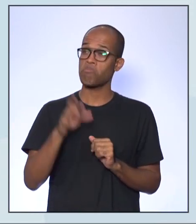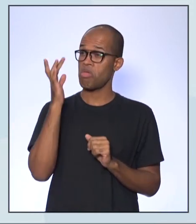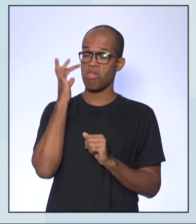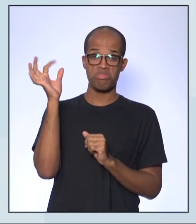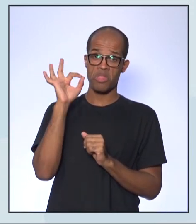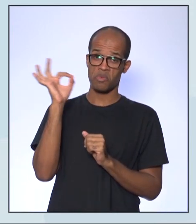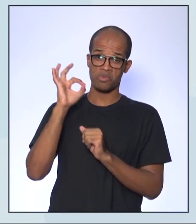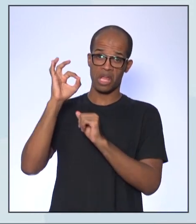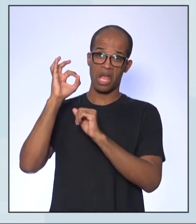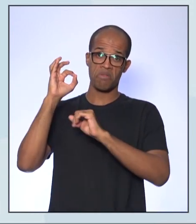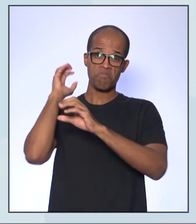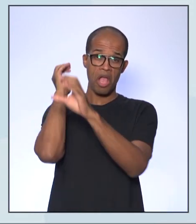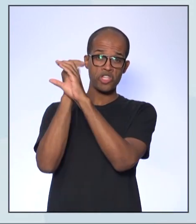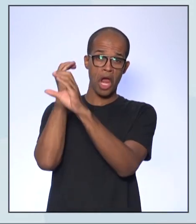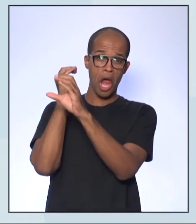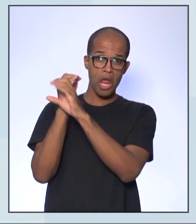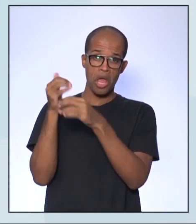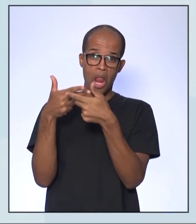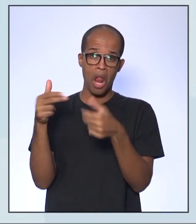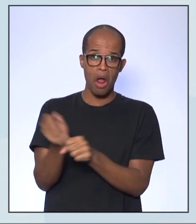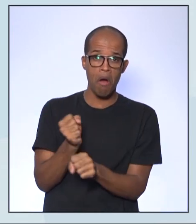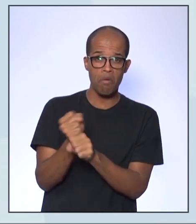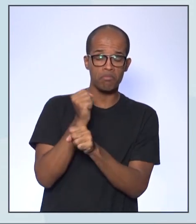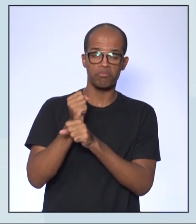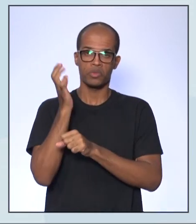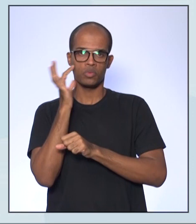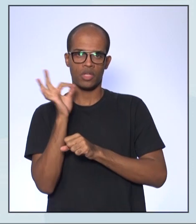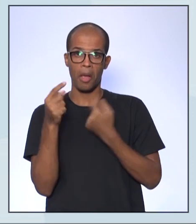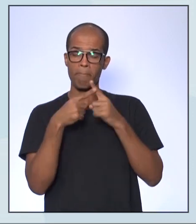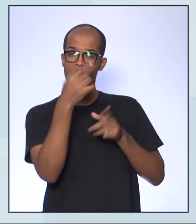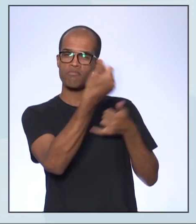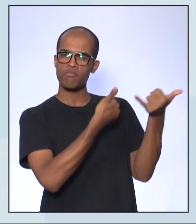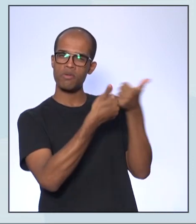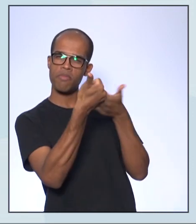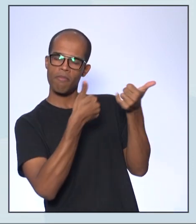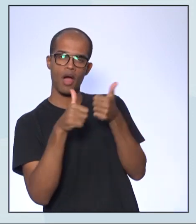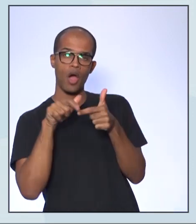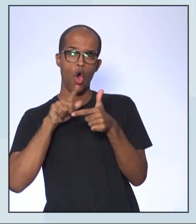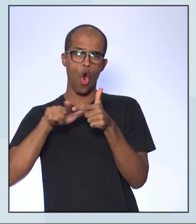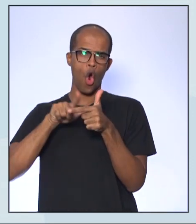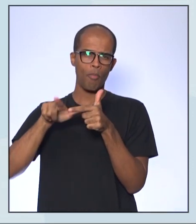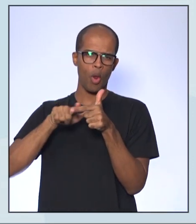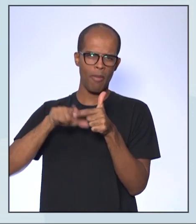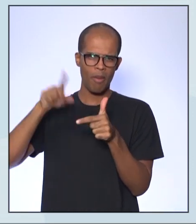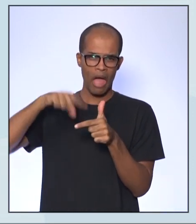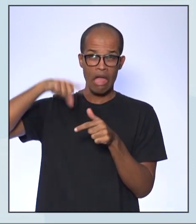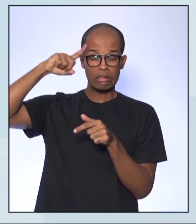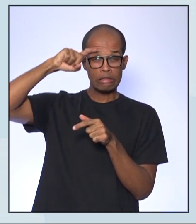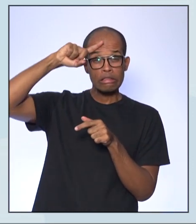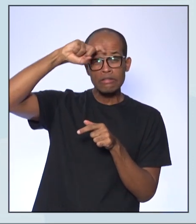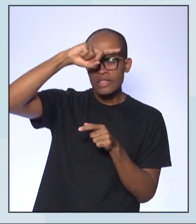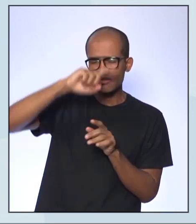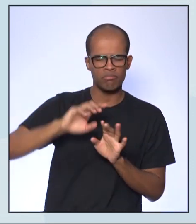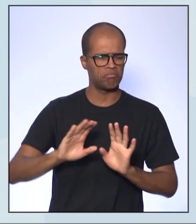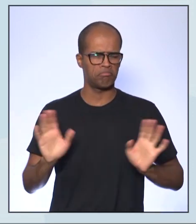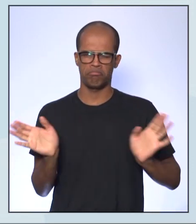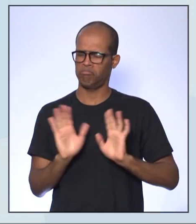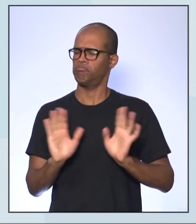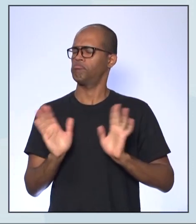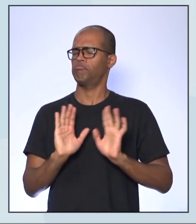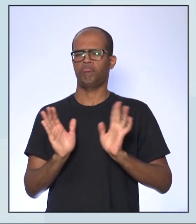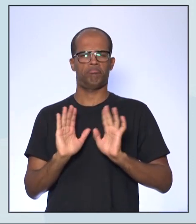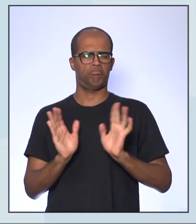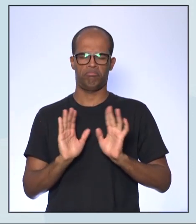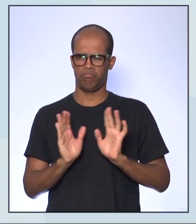engenharia, mas pelo que me dizem os entendidos, o problema não é tão difícil de resolver como parece